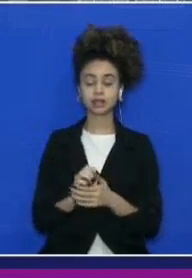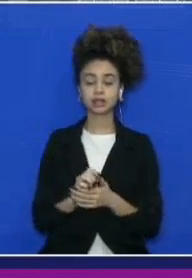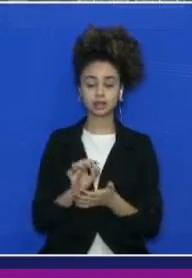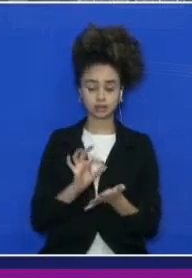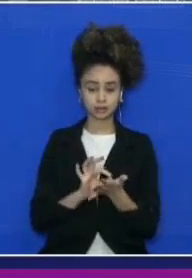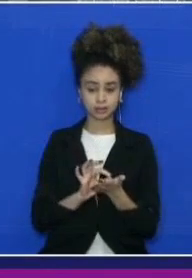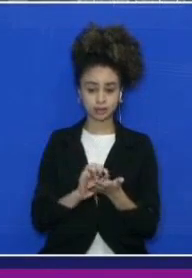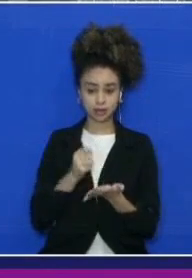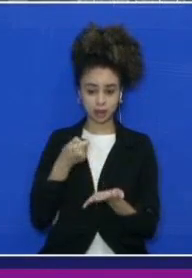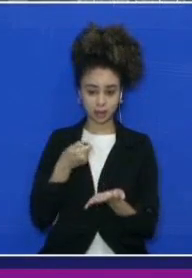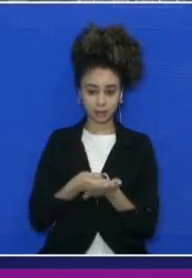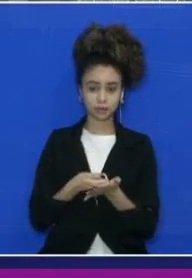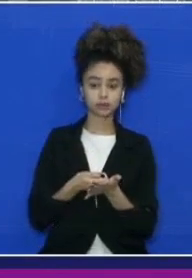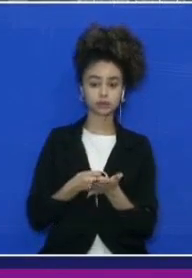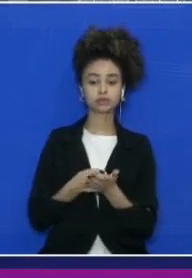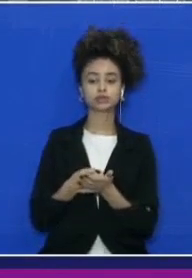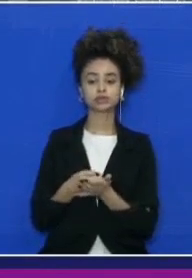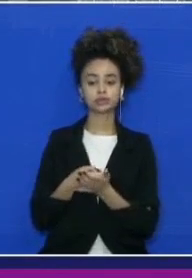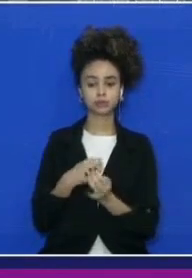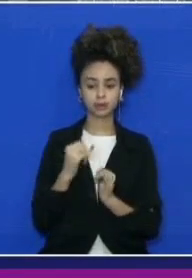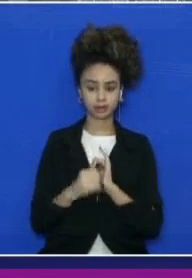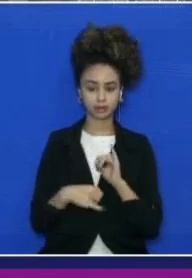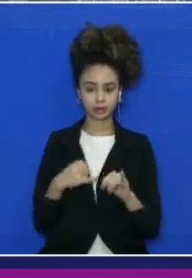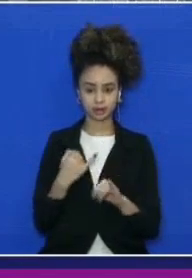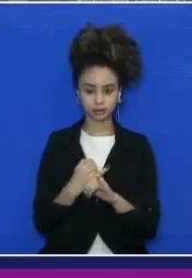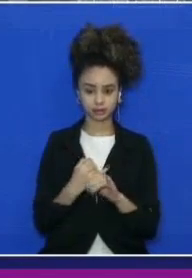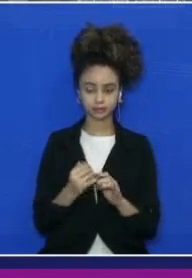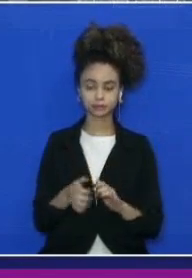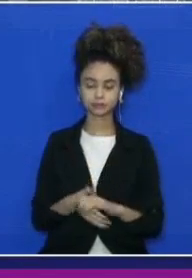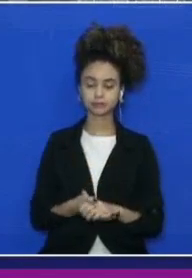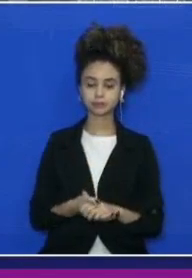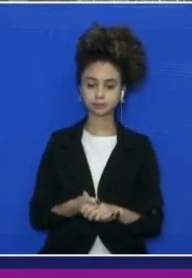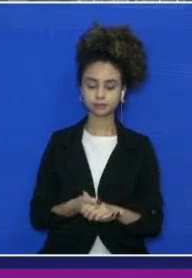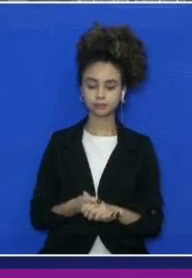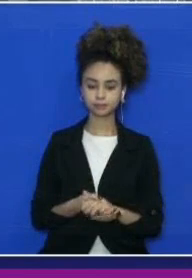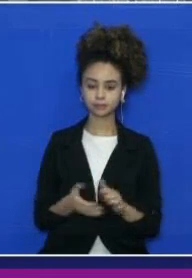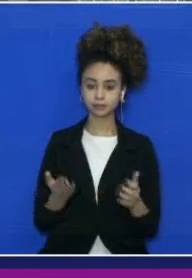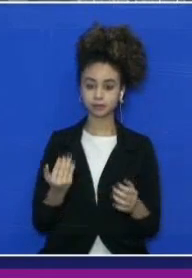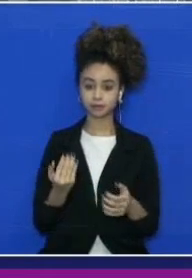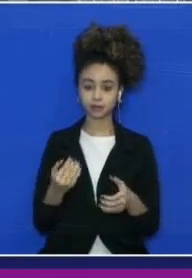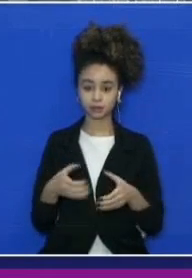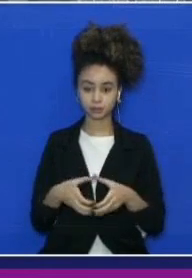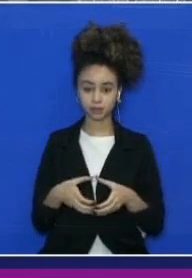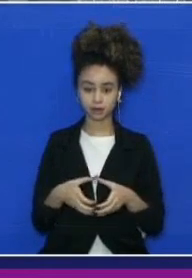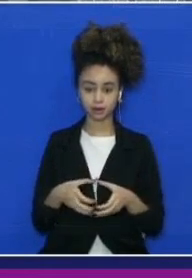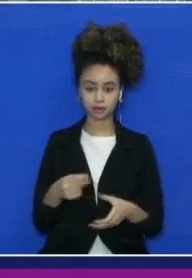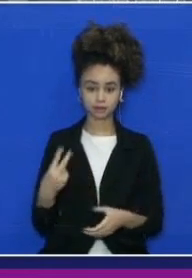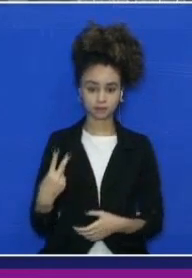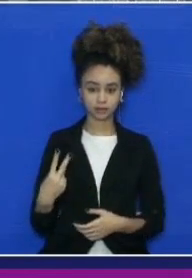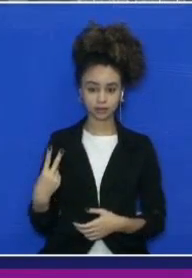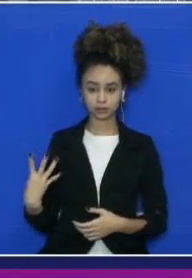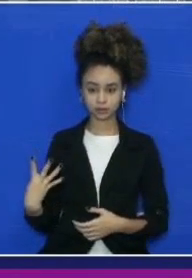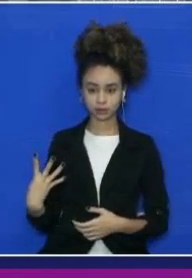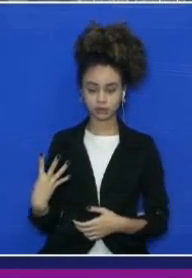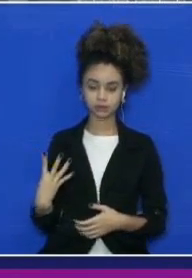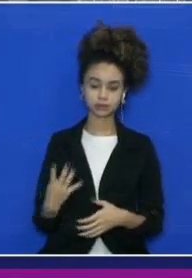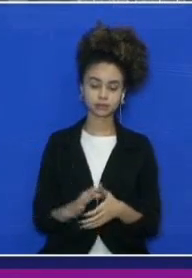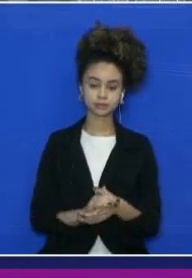loteriasonline.caixa.gov.br e realize suas apostas online. Vem chegando mais uma bola, número 24, bola